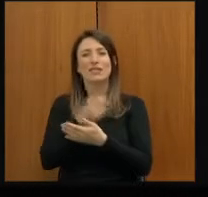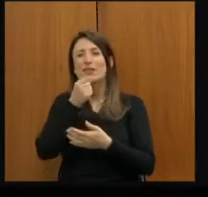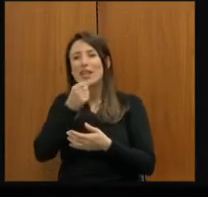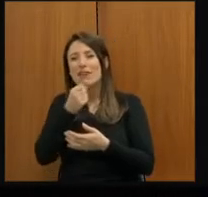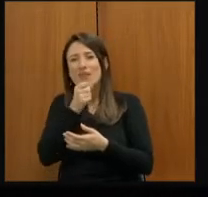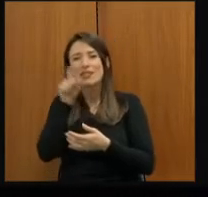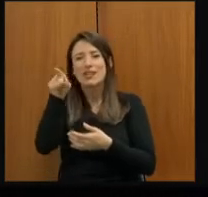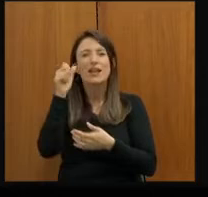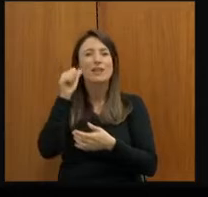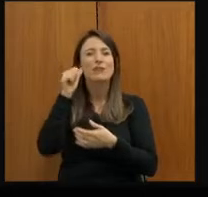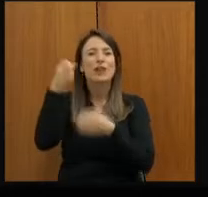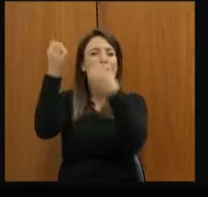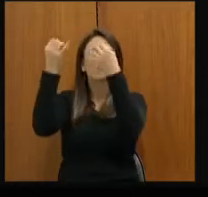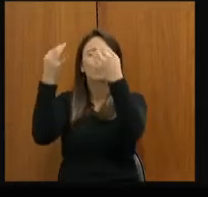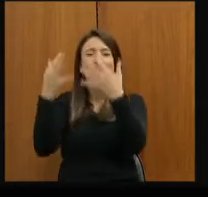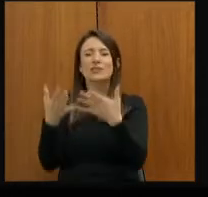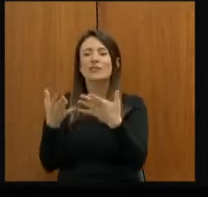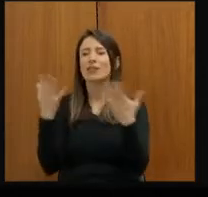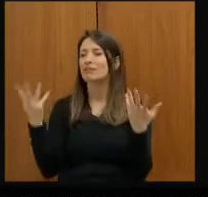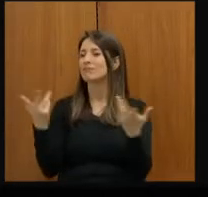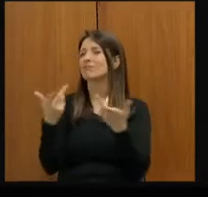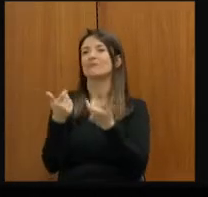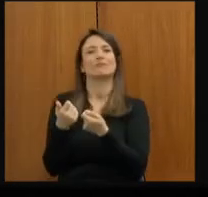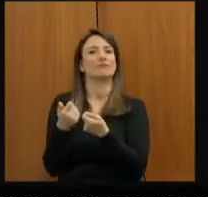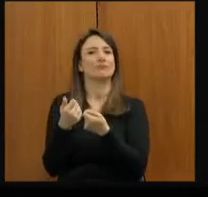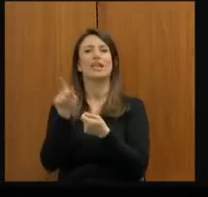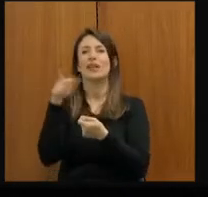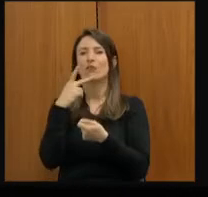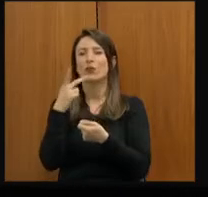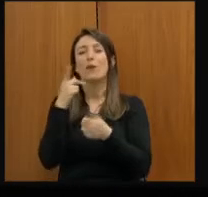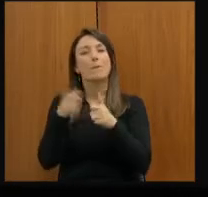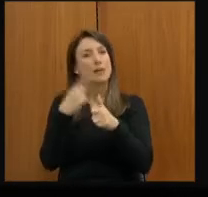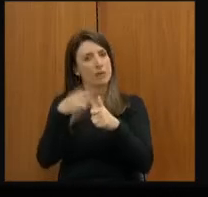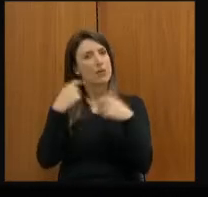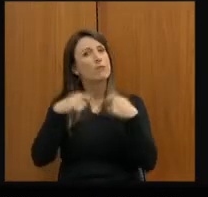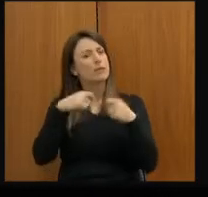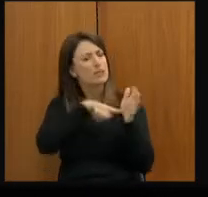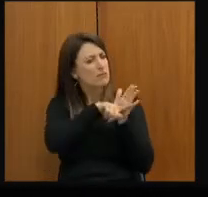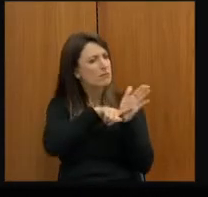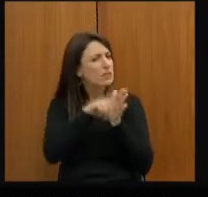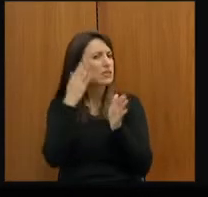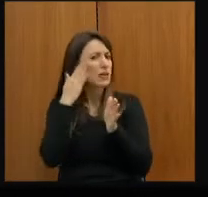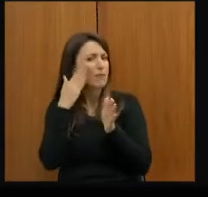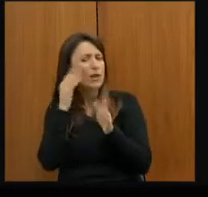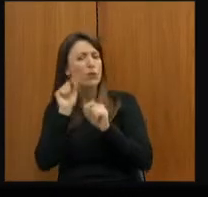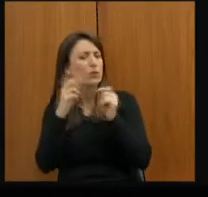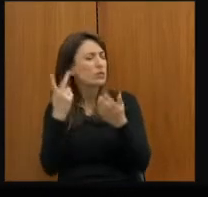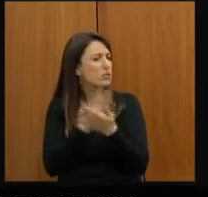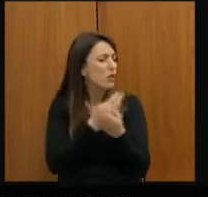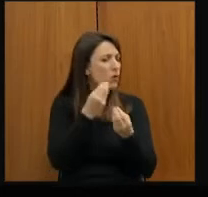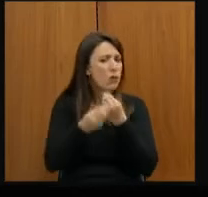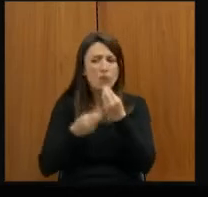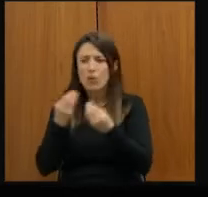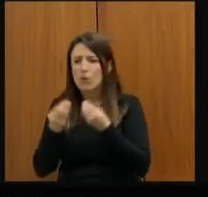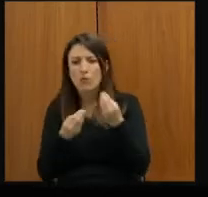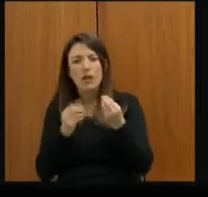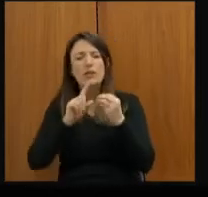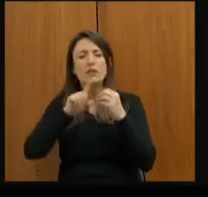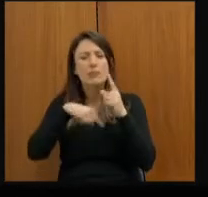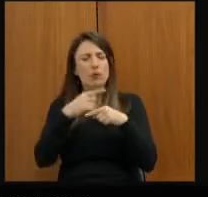magnífica nesse sentido primeiro precisamos fazer o diagnóstico depois encontrar com o problema